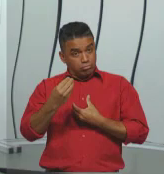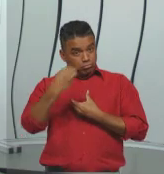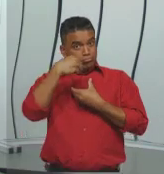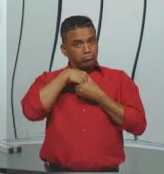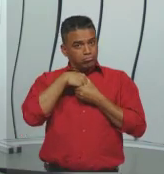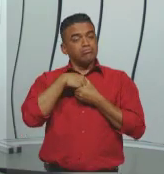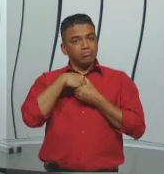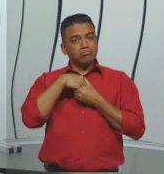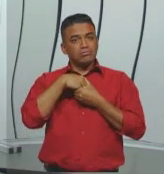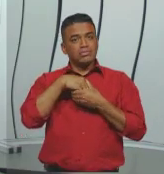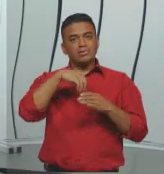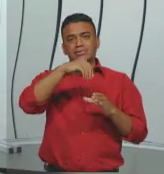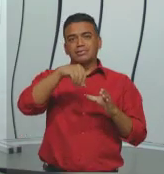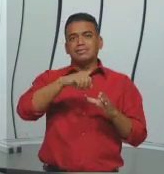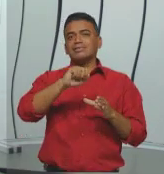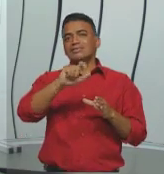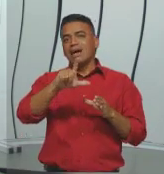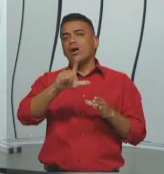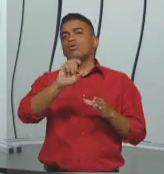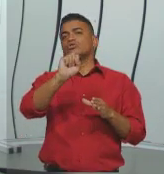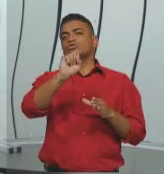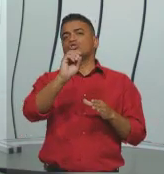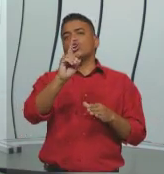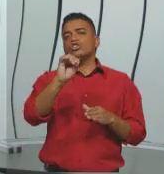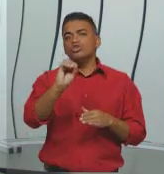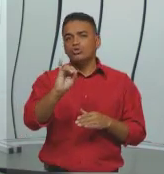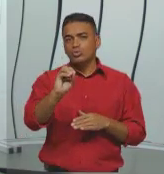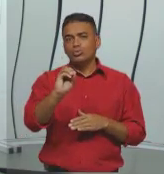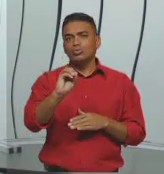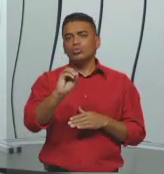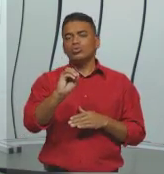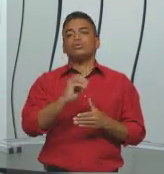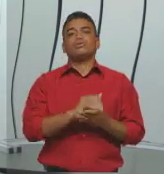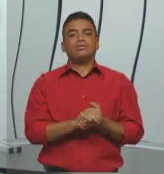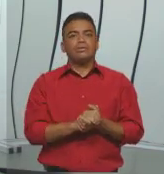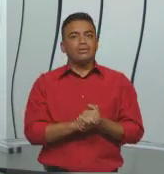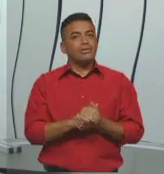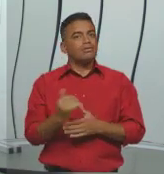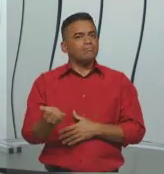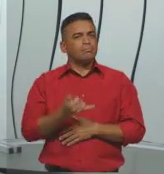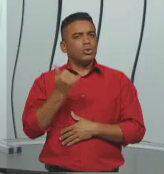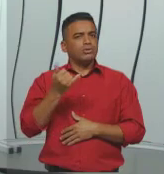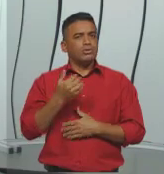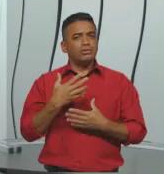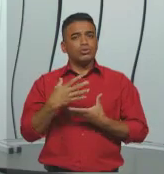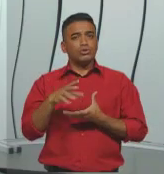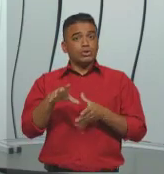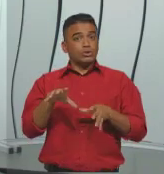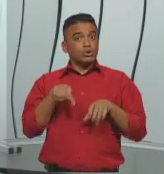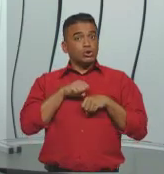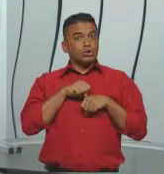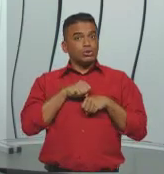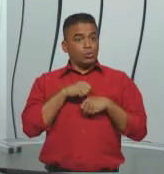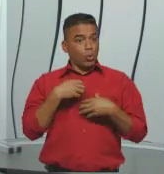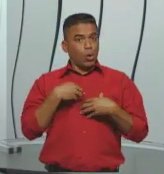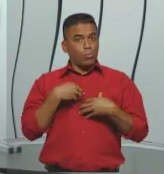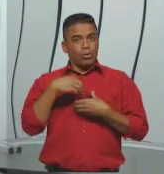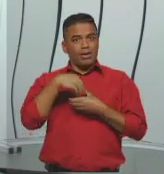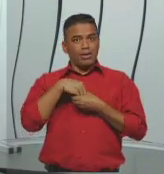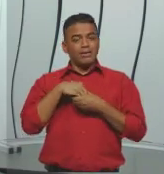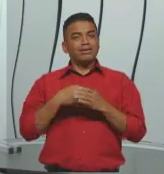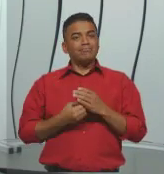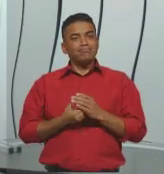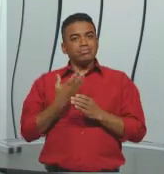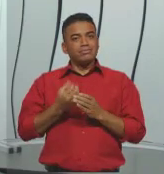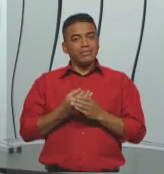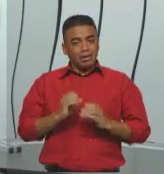esses mineralocorticoides, eles vão ser fundamentais para atuar na reabsorção desse sódio e excreção de potássio nos